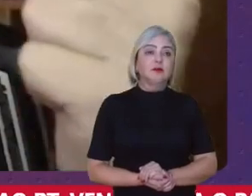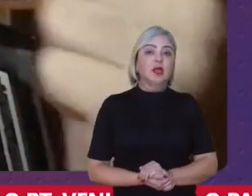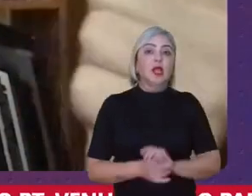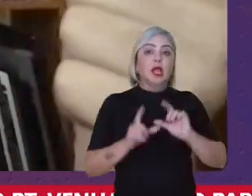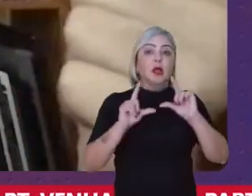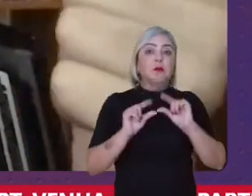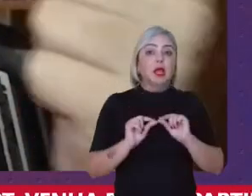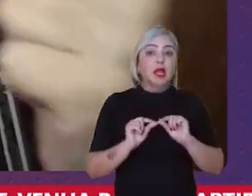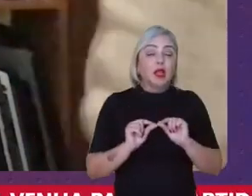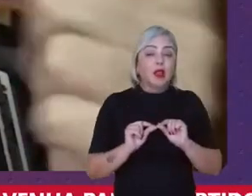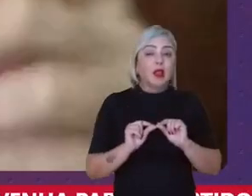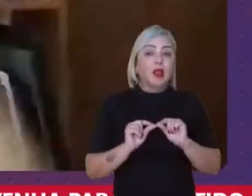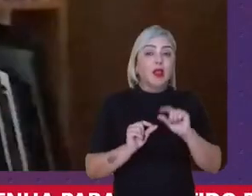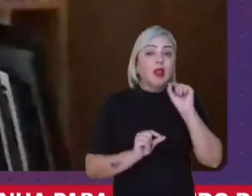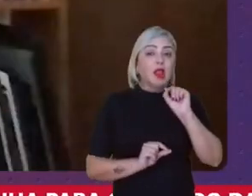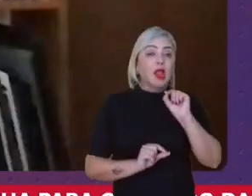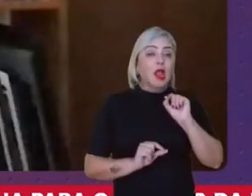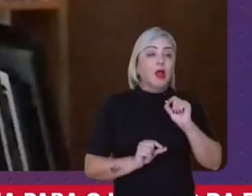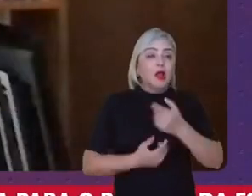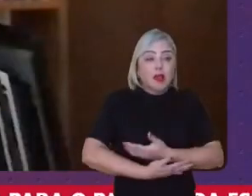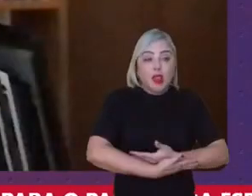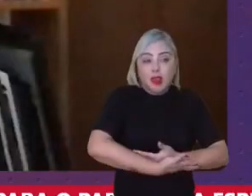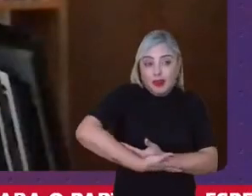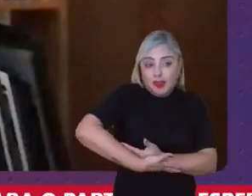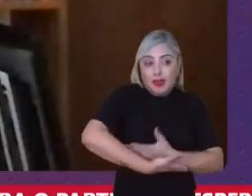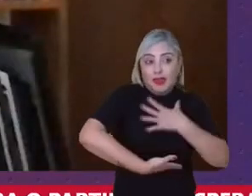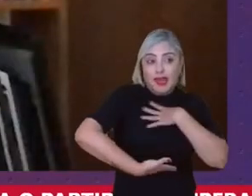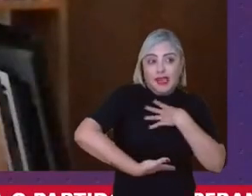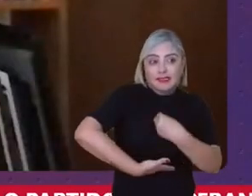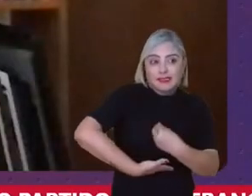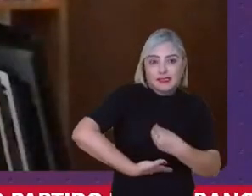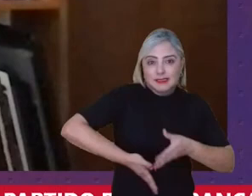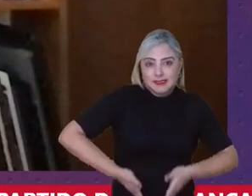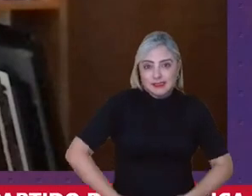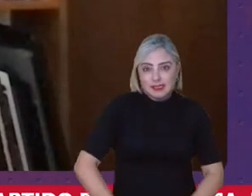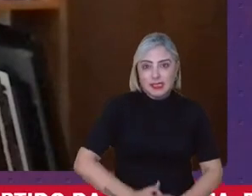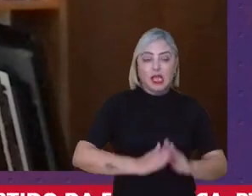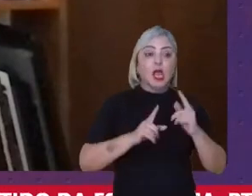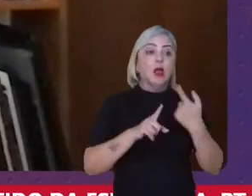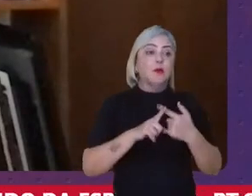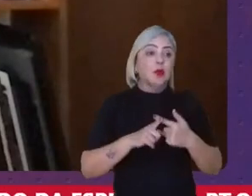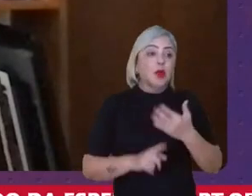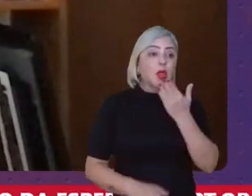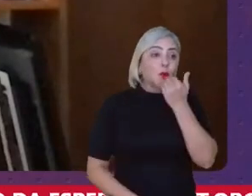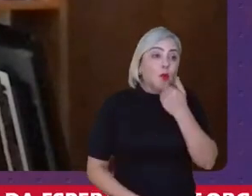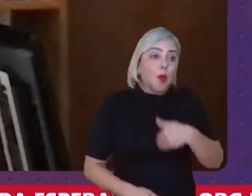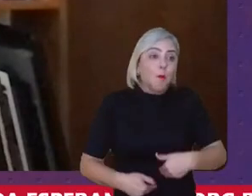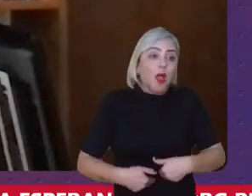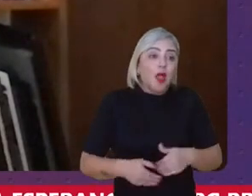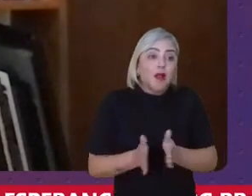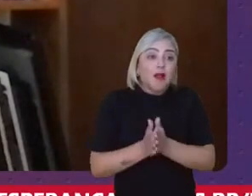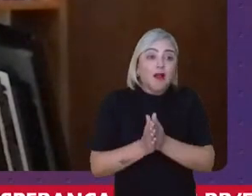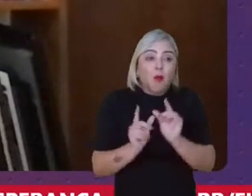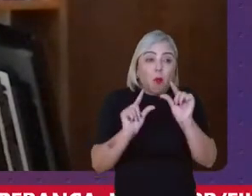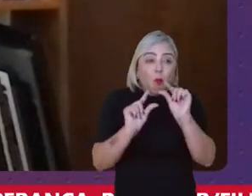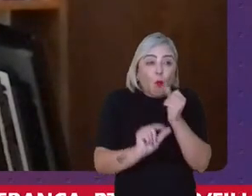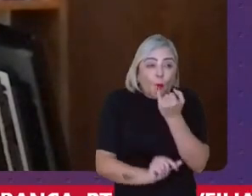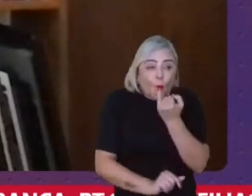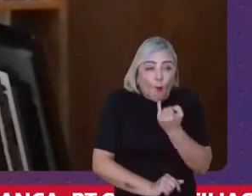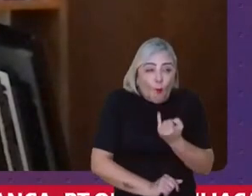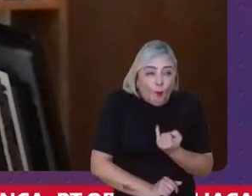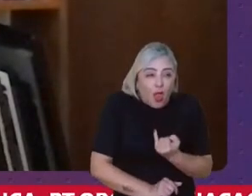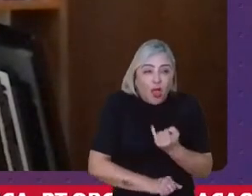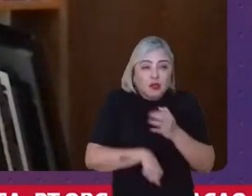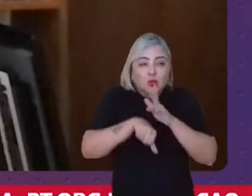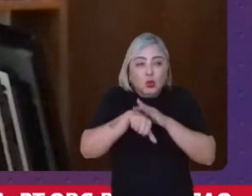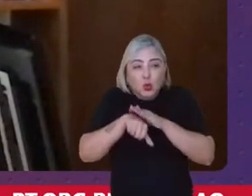menor prevalência de peso ao nascer. A criança já nascia, porque a família não tinha alimento suficiente, a criança nascia com baixo peso,